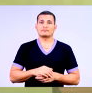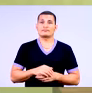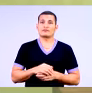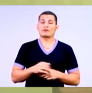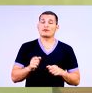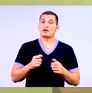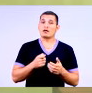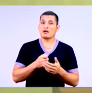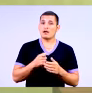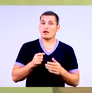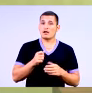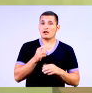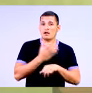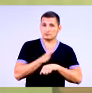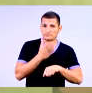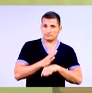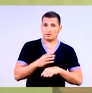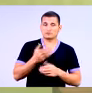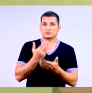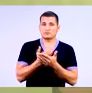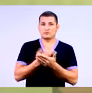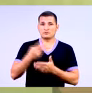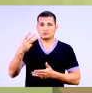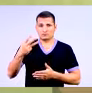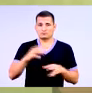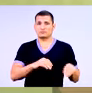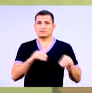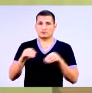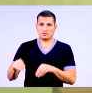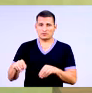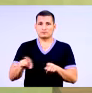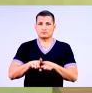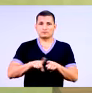atividade da aula 3, né, foi prorrogada também para o